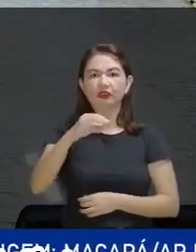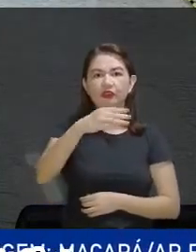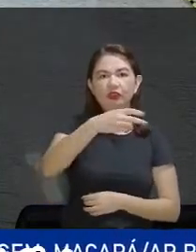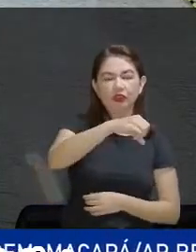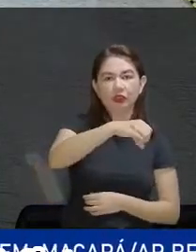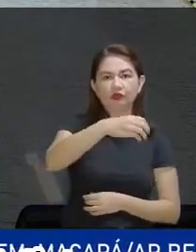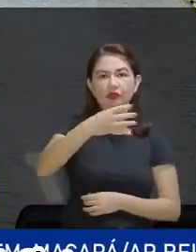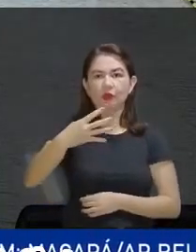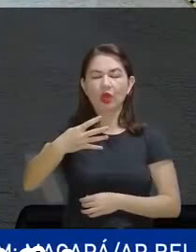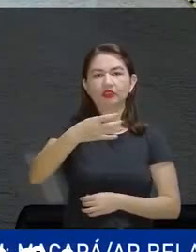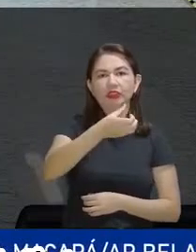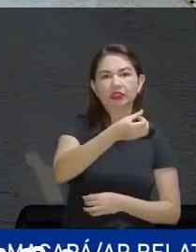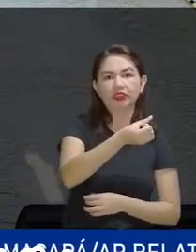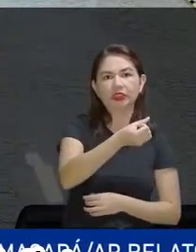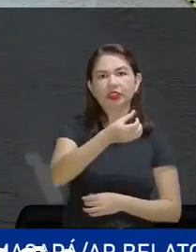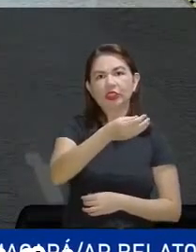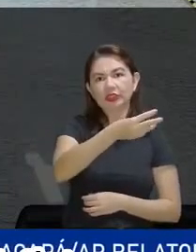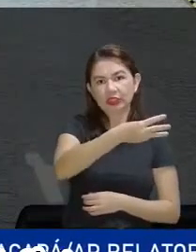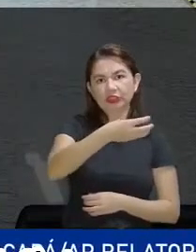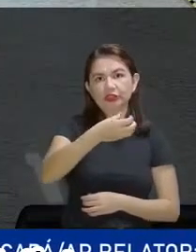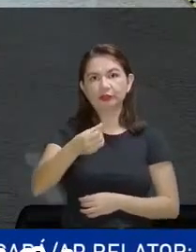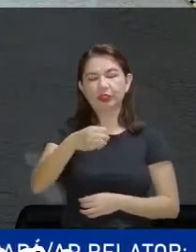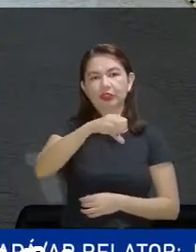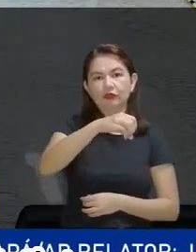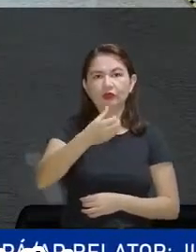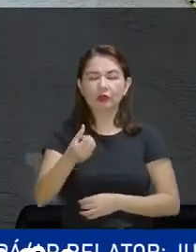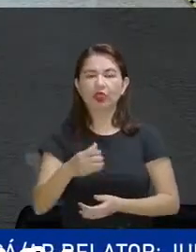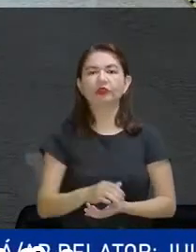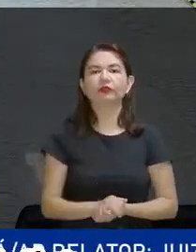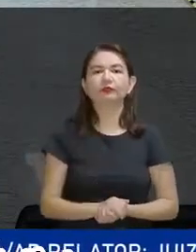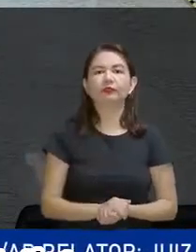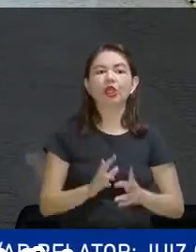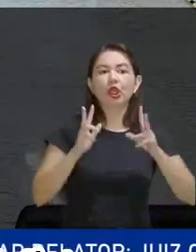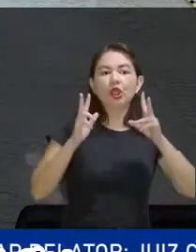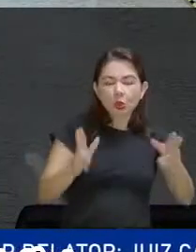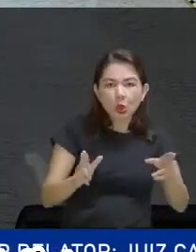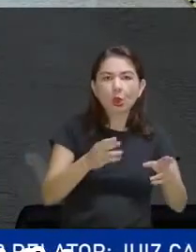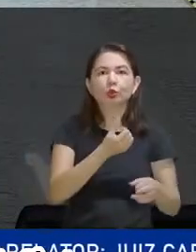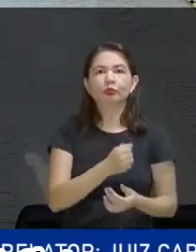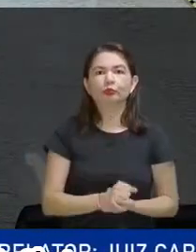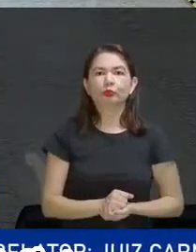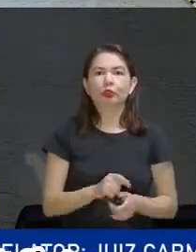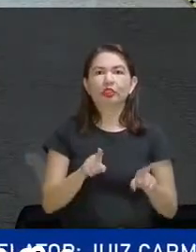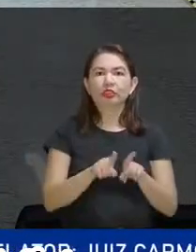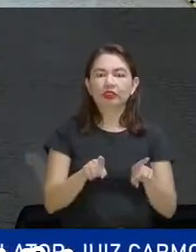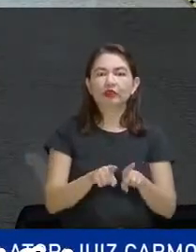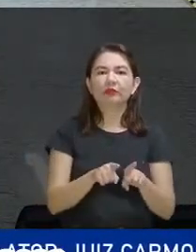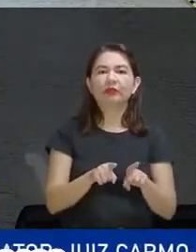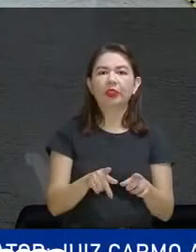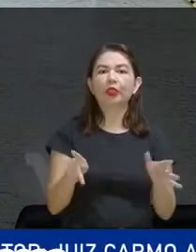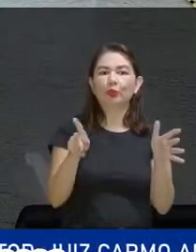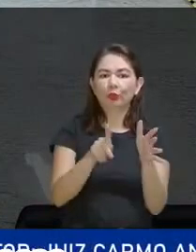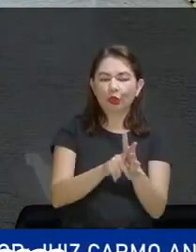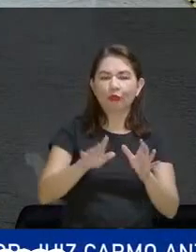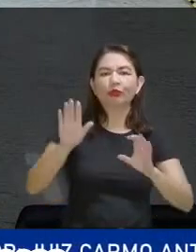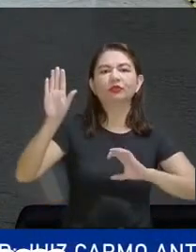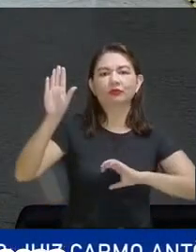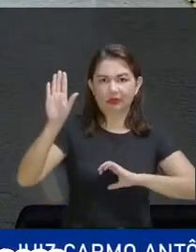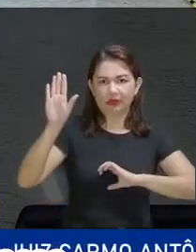96999094-394, possui o mesmo terminal telefônico que o registrado na sua